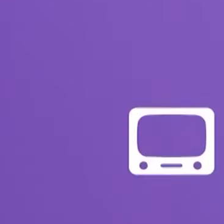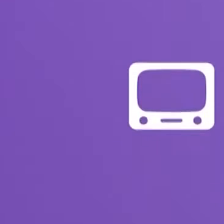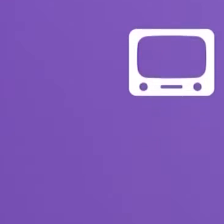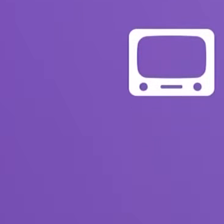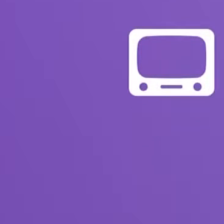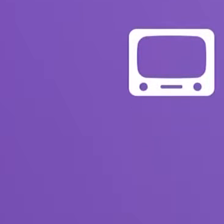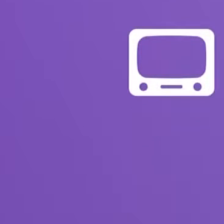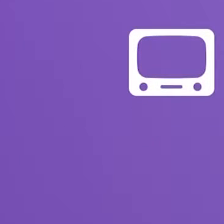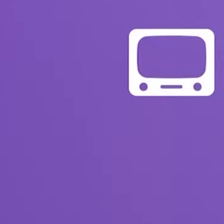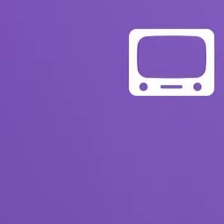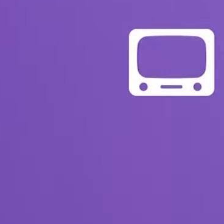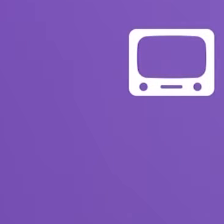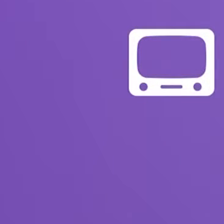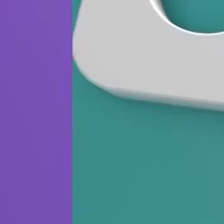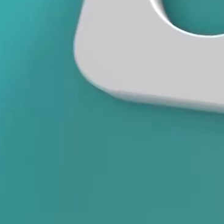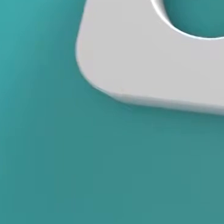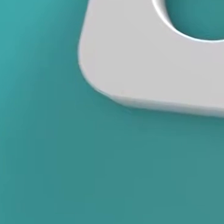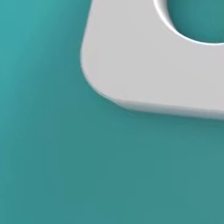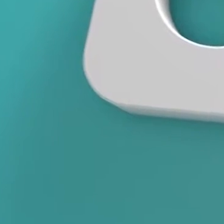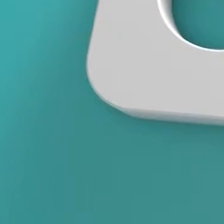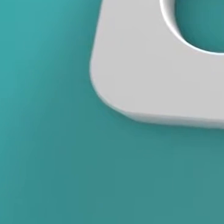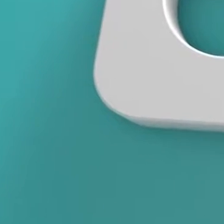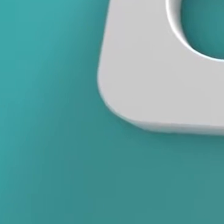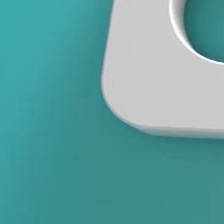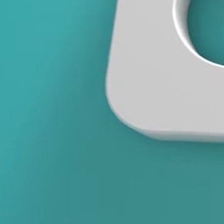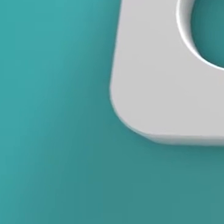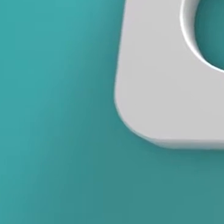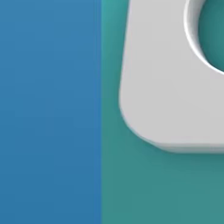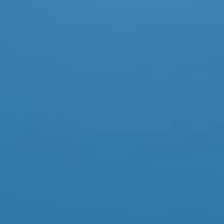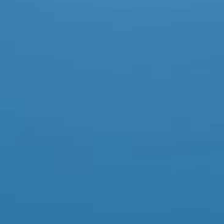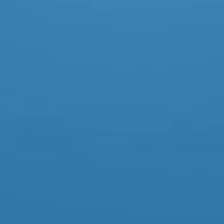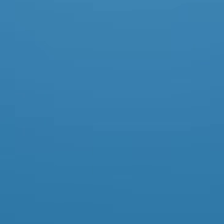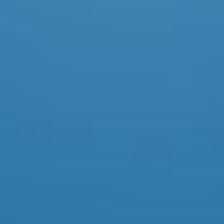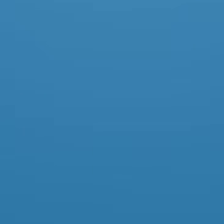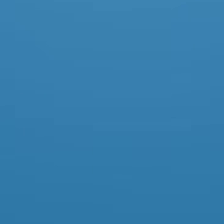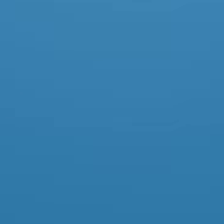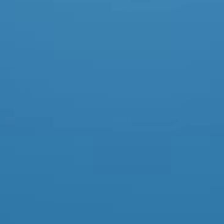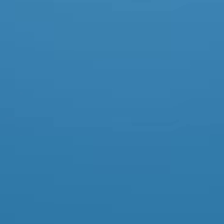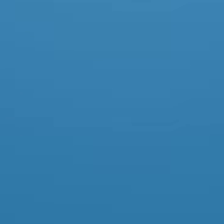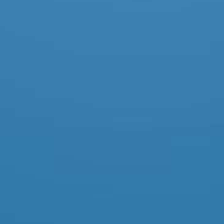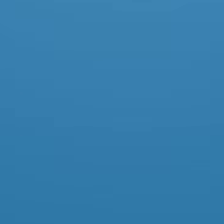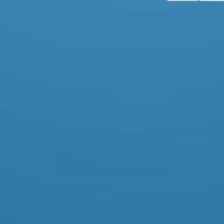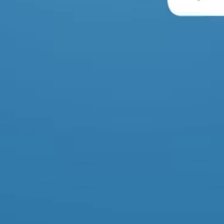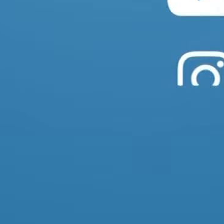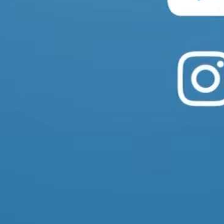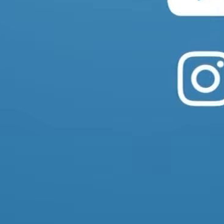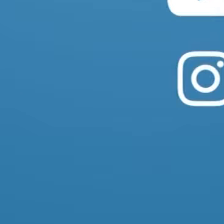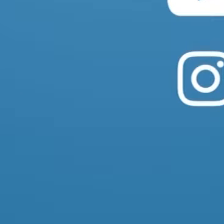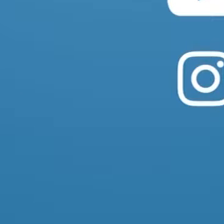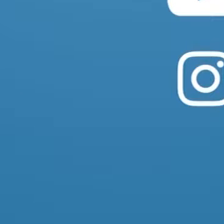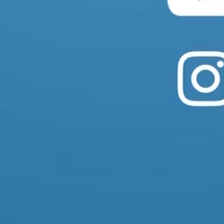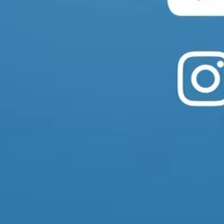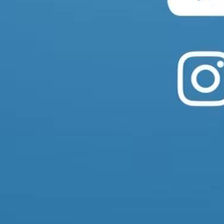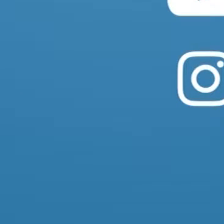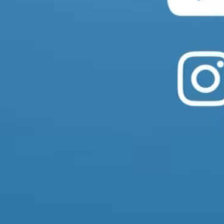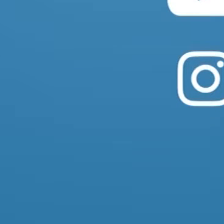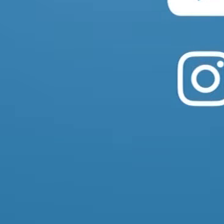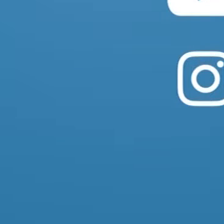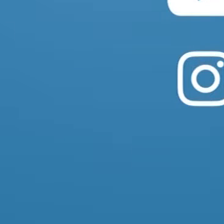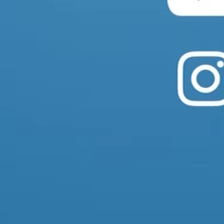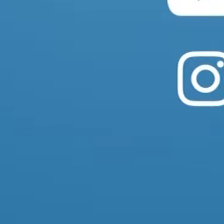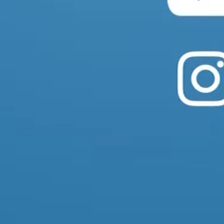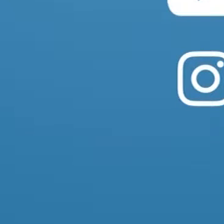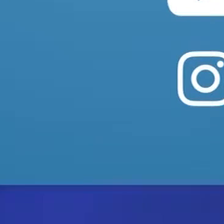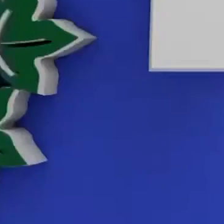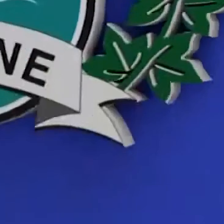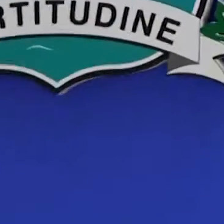TV Fortaleza e Rádio Fortaleza. Acesse, comente, assista, participe. A casa é sua